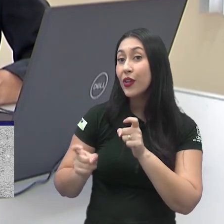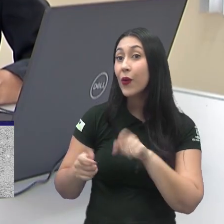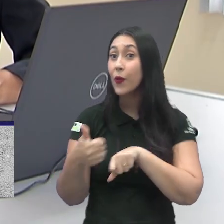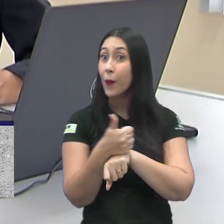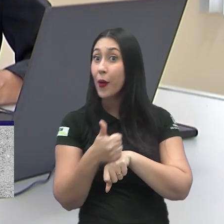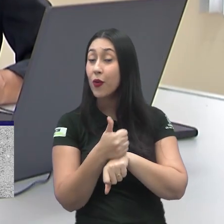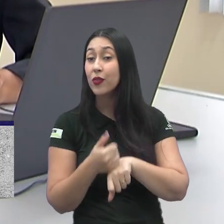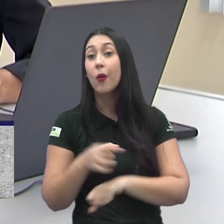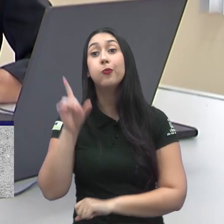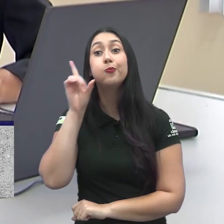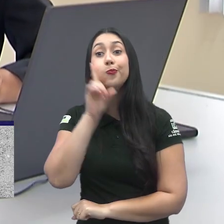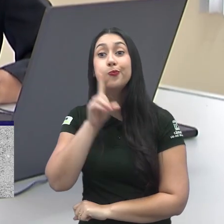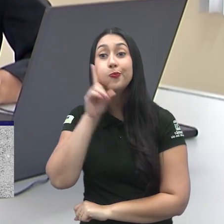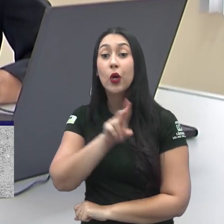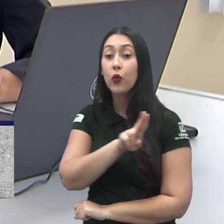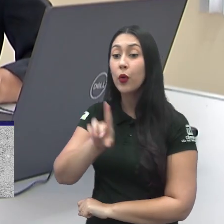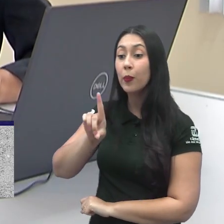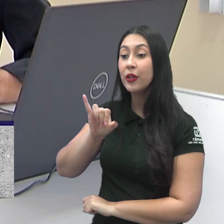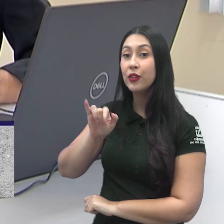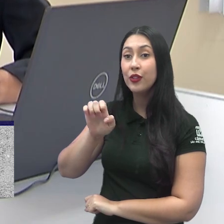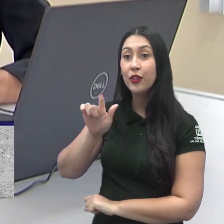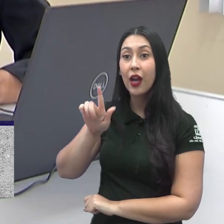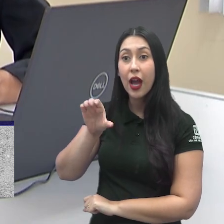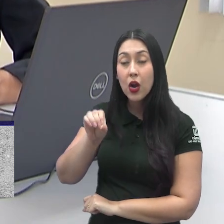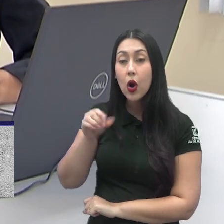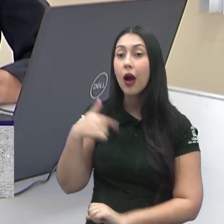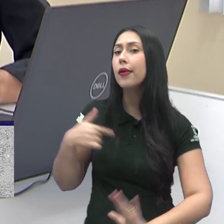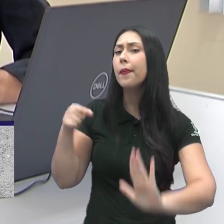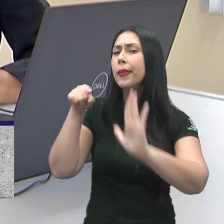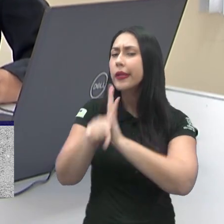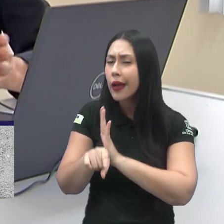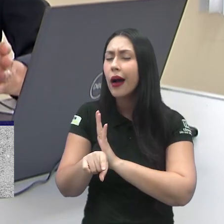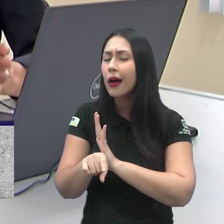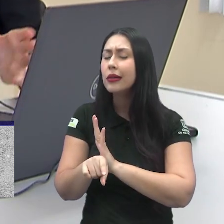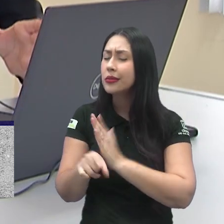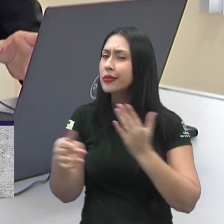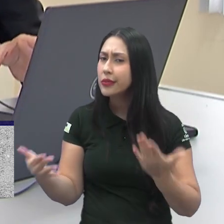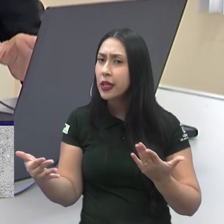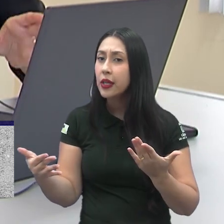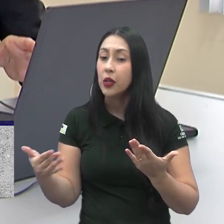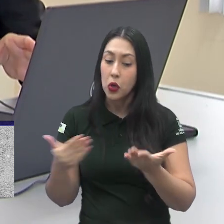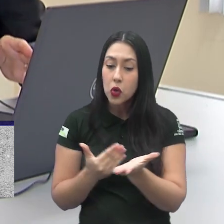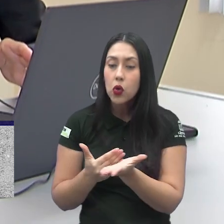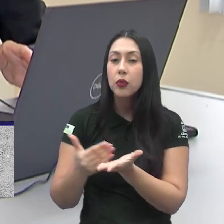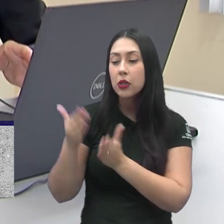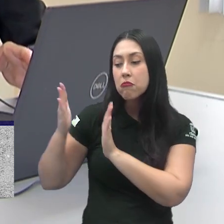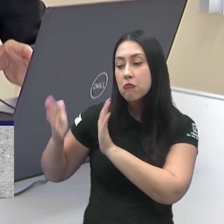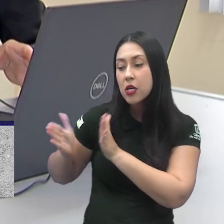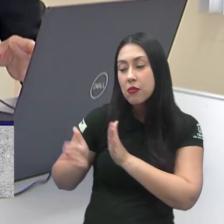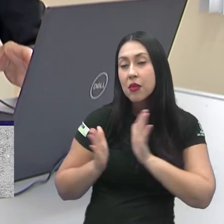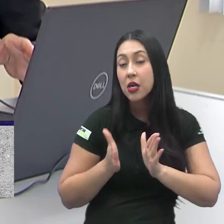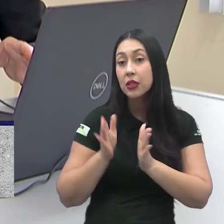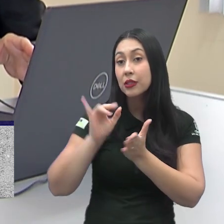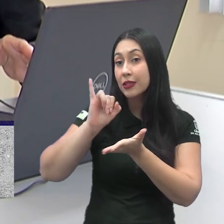nosso agente dos Estados Unidos, o nome dele é Diego, e eu vou perguntar, né, como nós iniciamos o